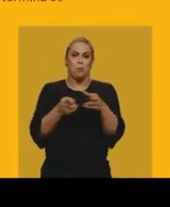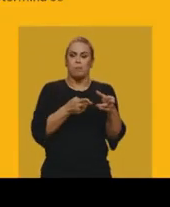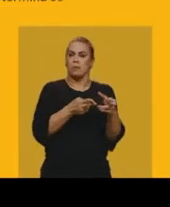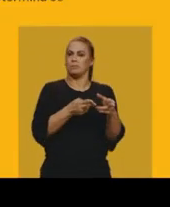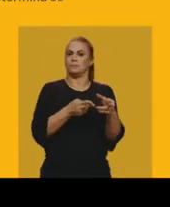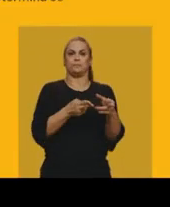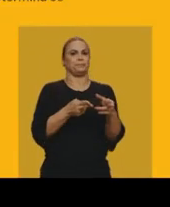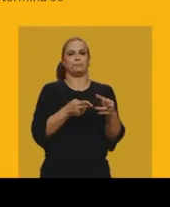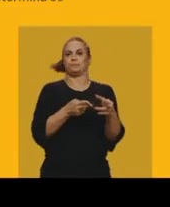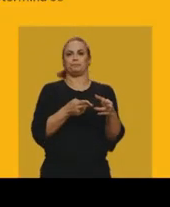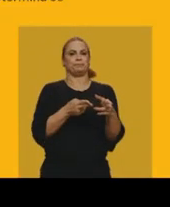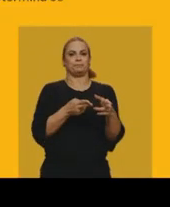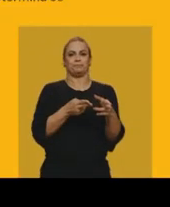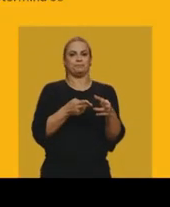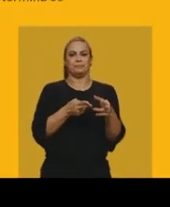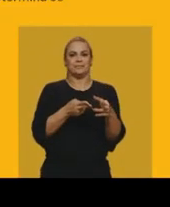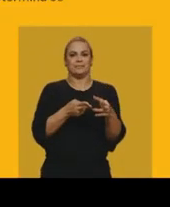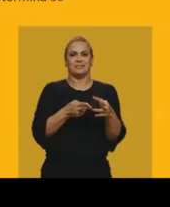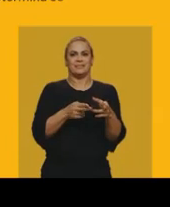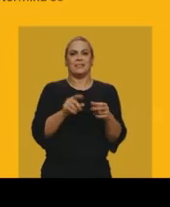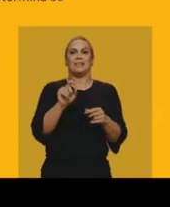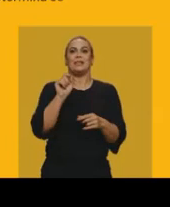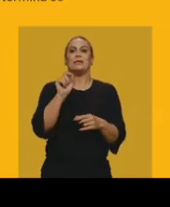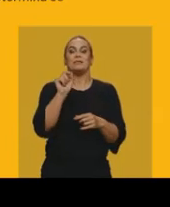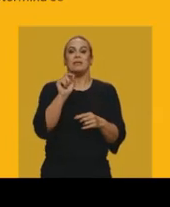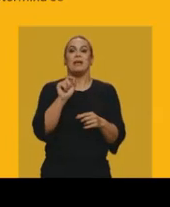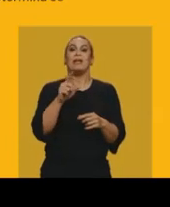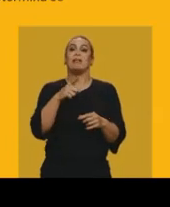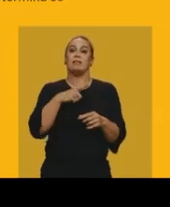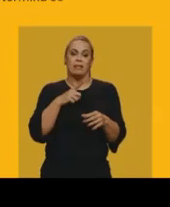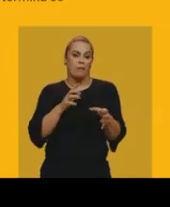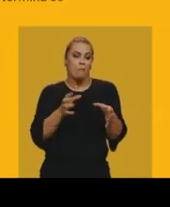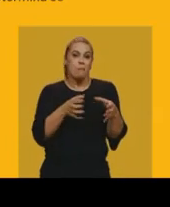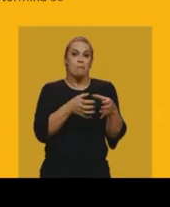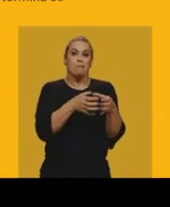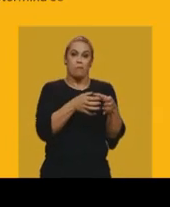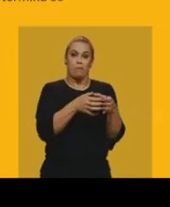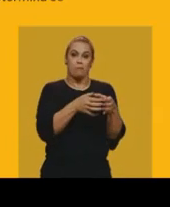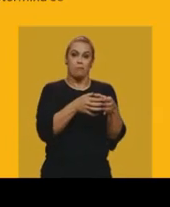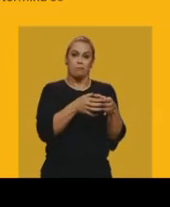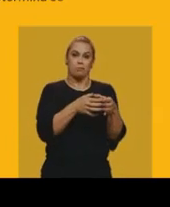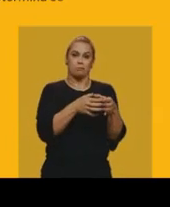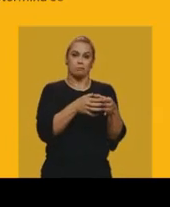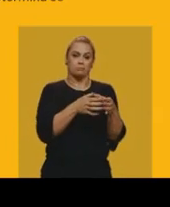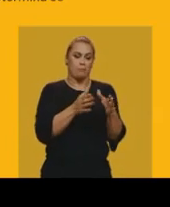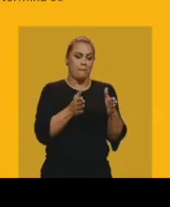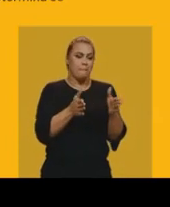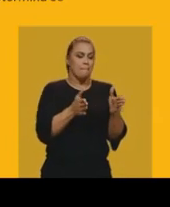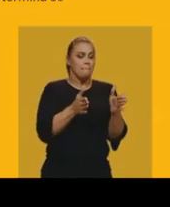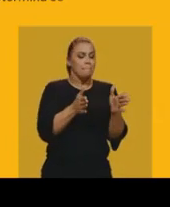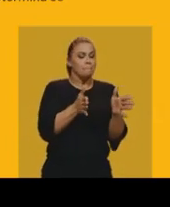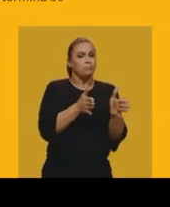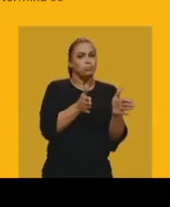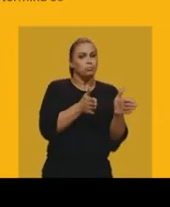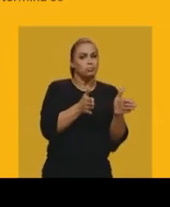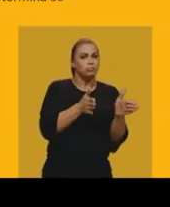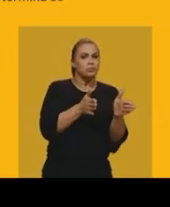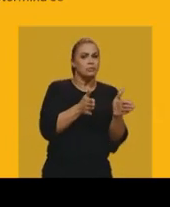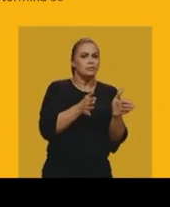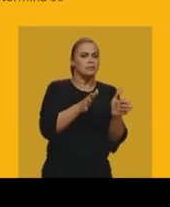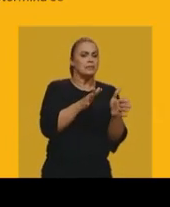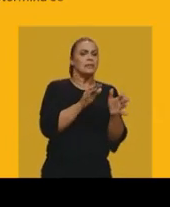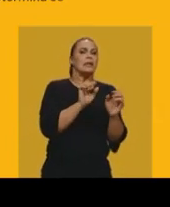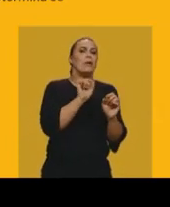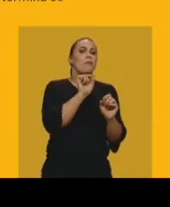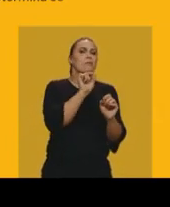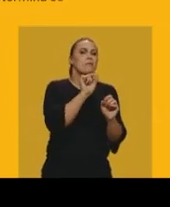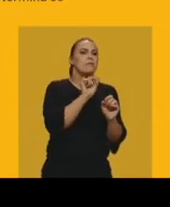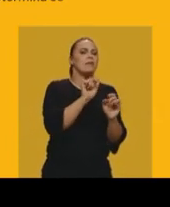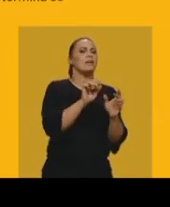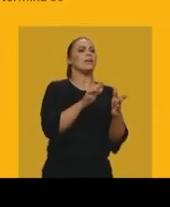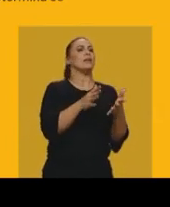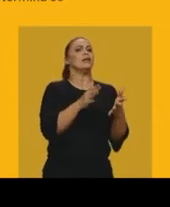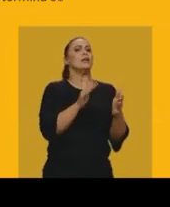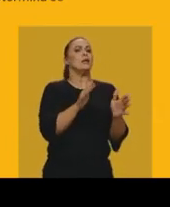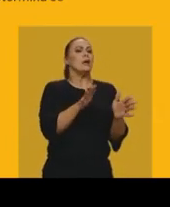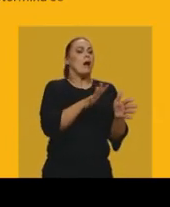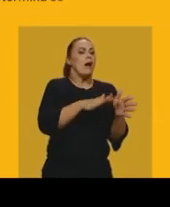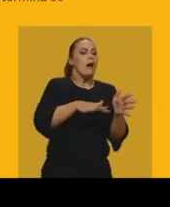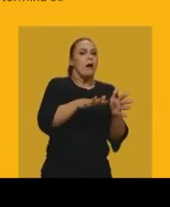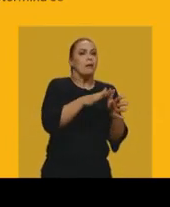evolutivos dos blocos econômicos. O primeiro deles, zona de livre comércio, união aduaneira na sequência,